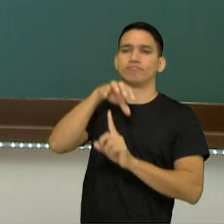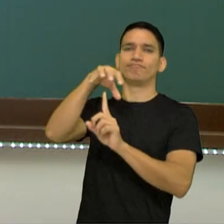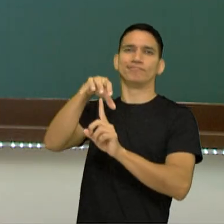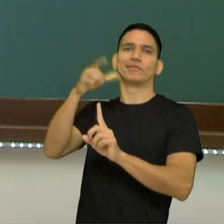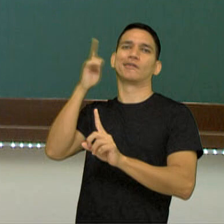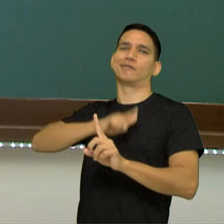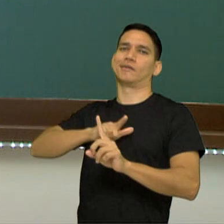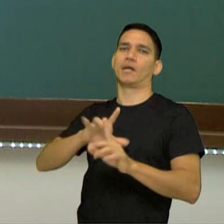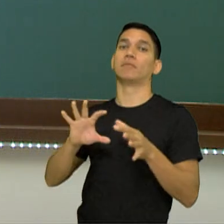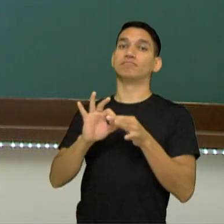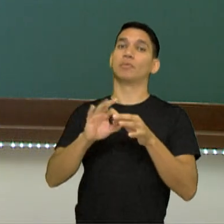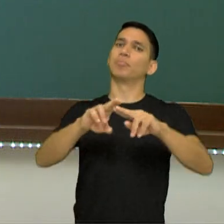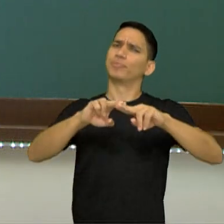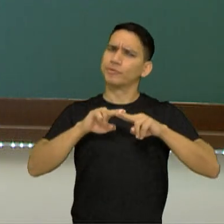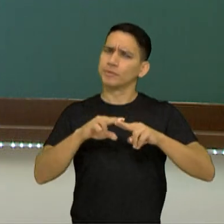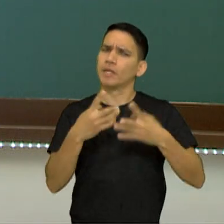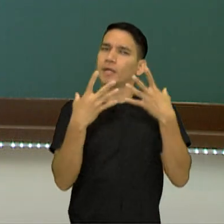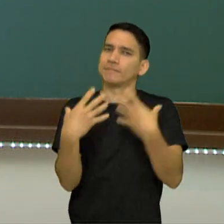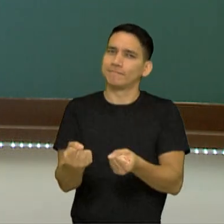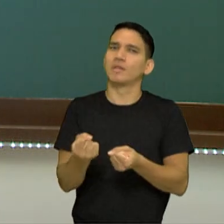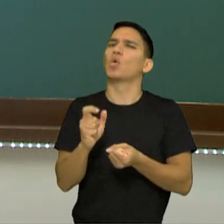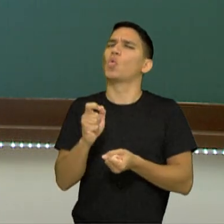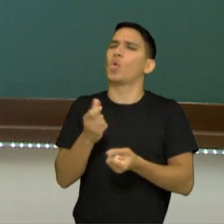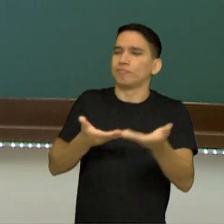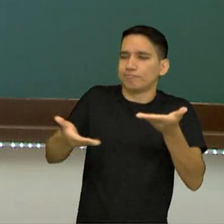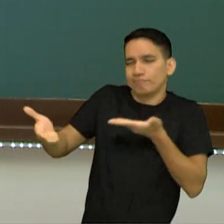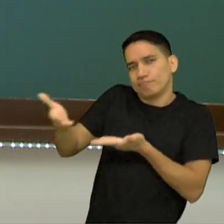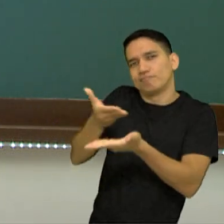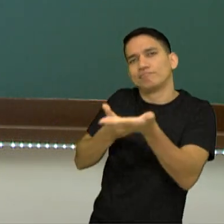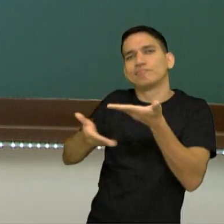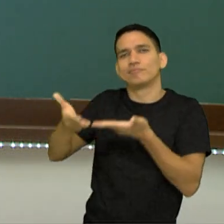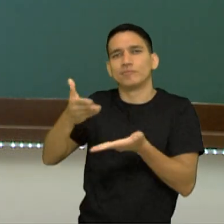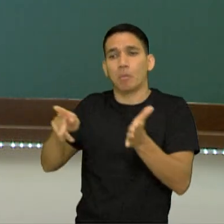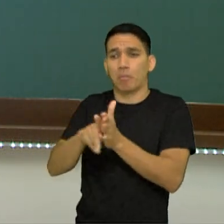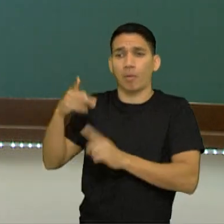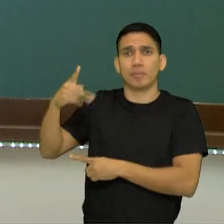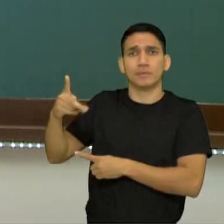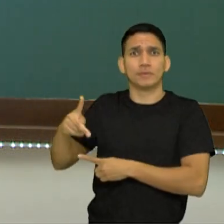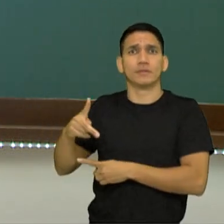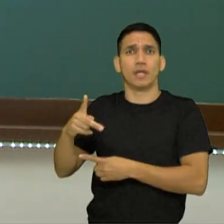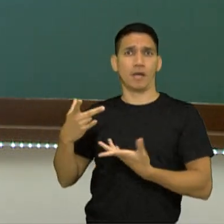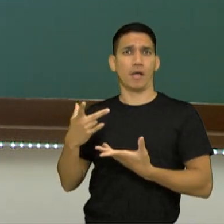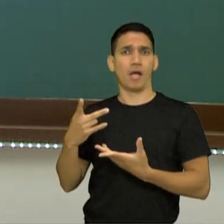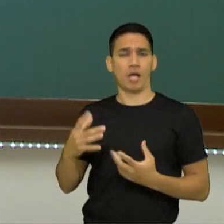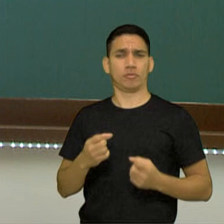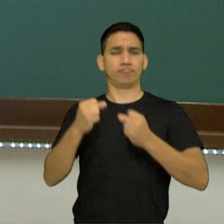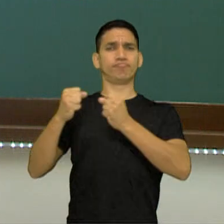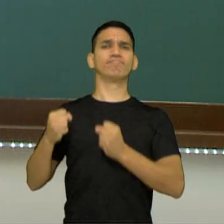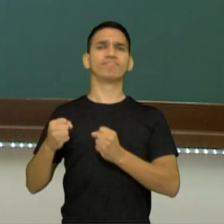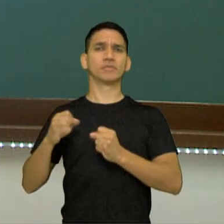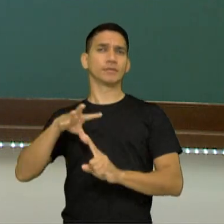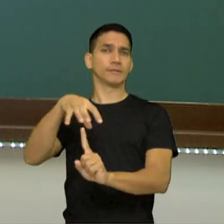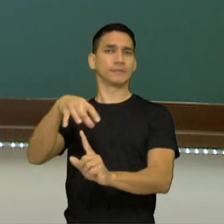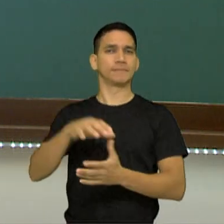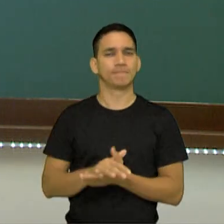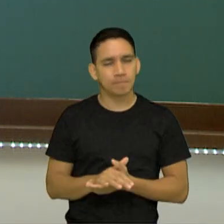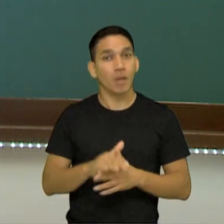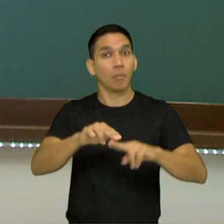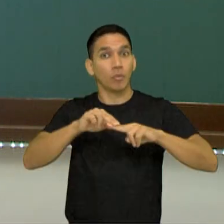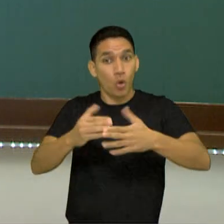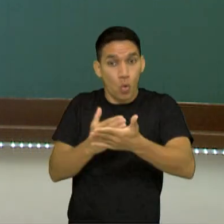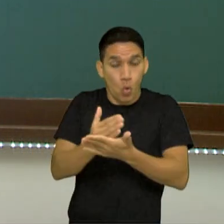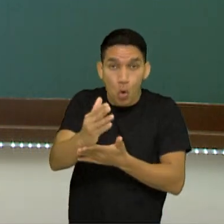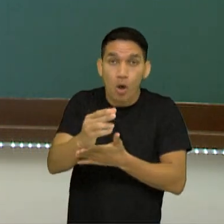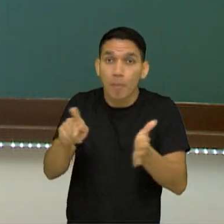tinham aliança com a igreja que ajudava eles a legitimar o próprio poder. E aí a gente vai entrar então na